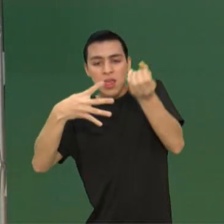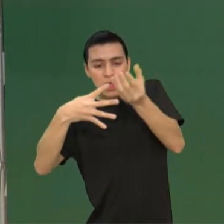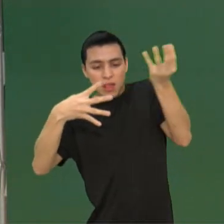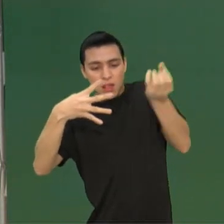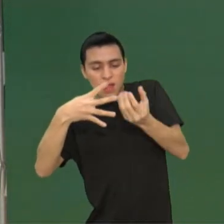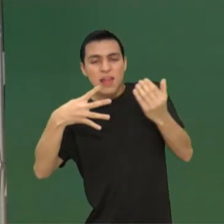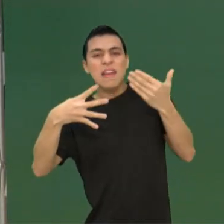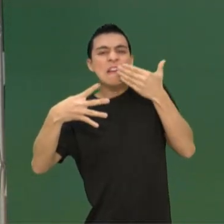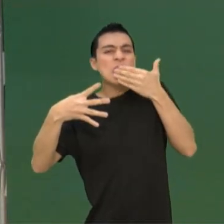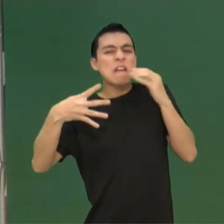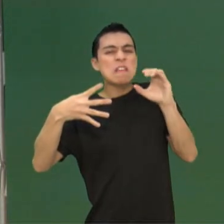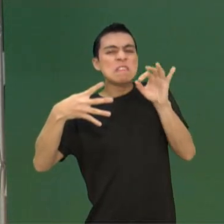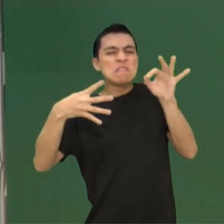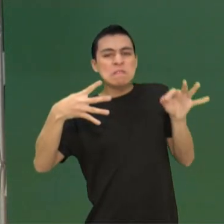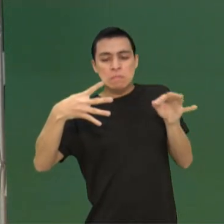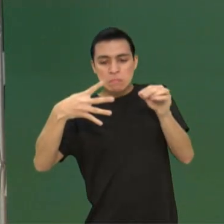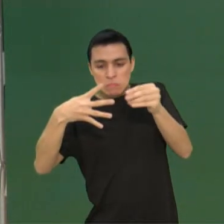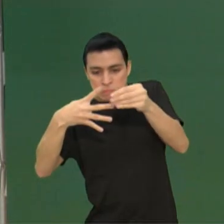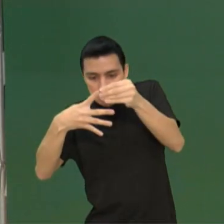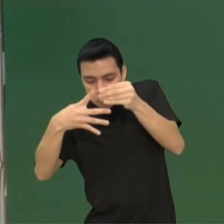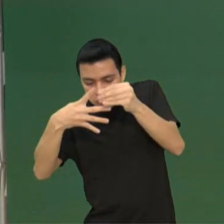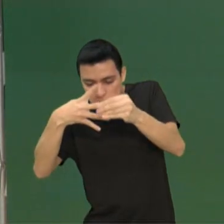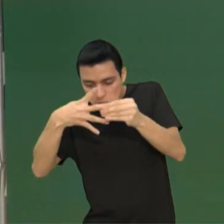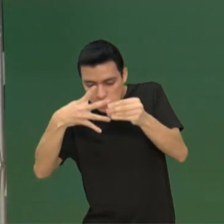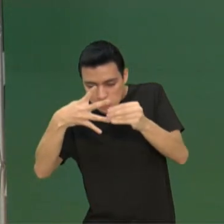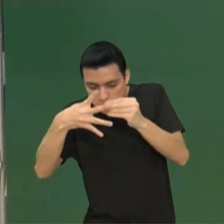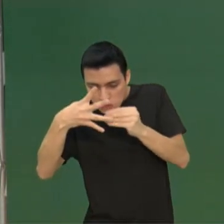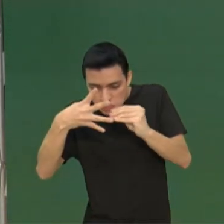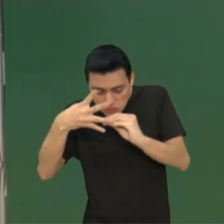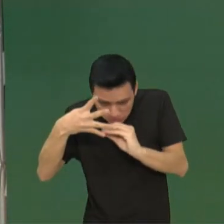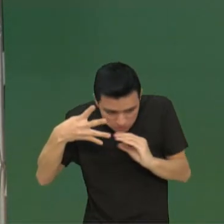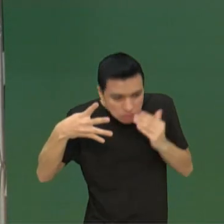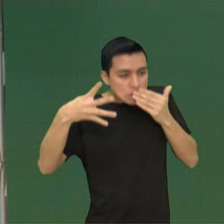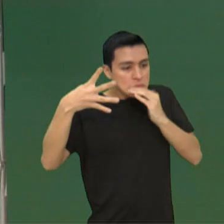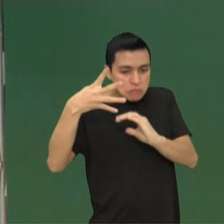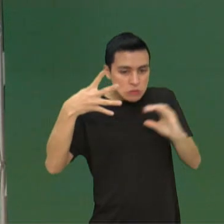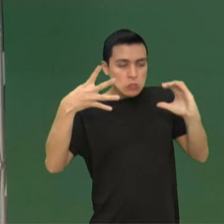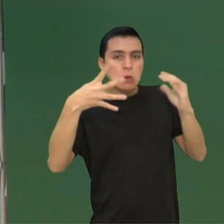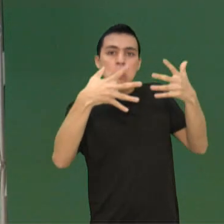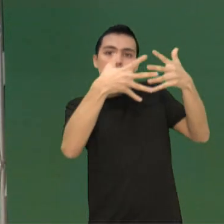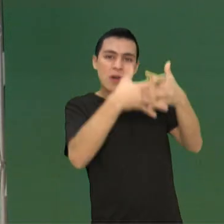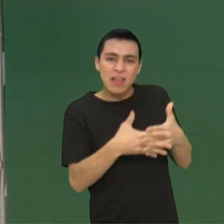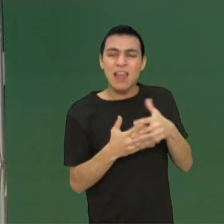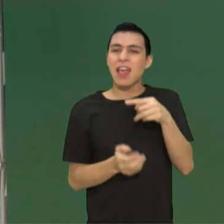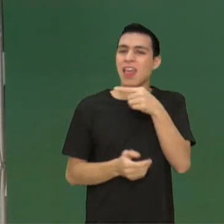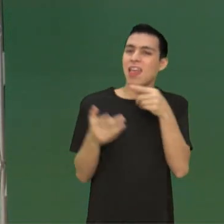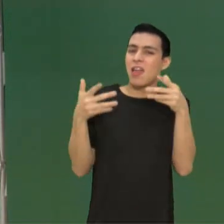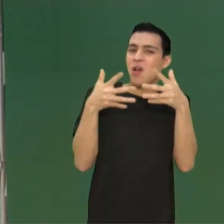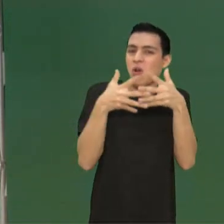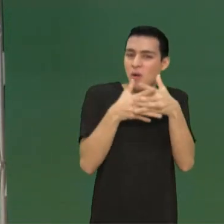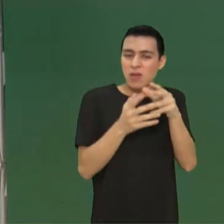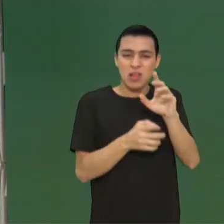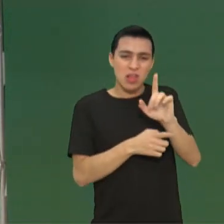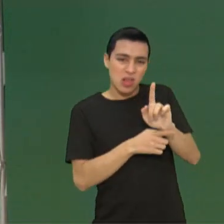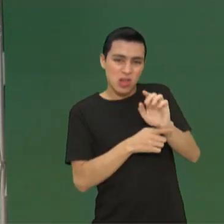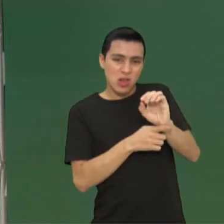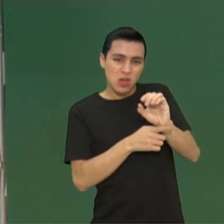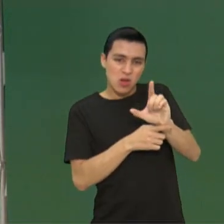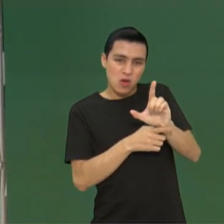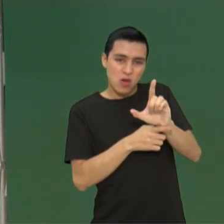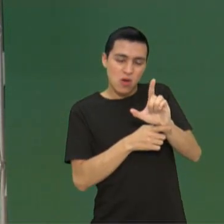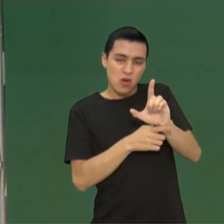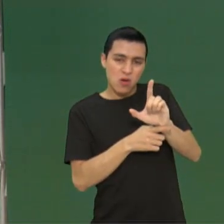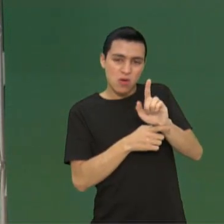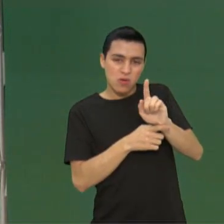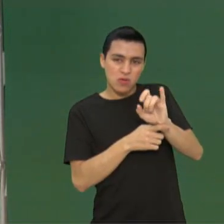carboidratos simples em carboidratos complexos, que era o que estava na reportagem. o complexo de Golgi, complexo golgiense, aparelho